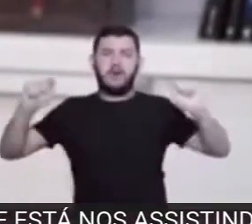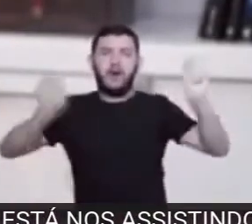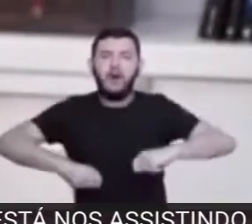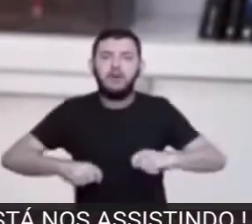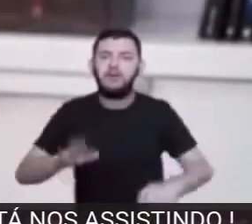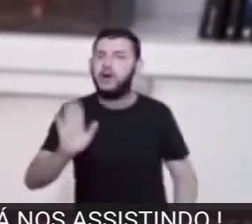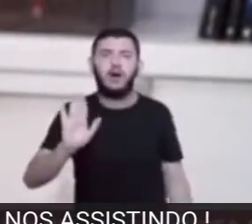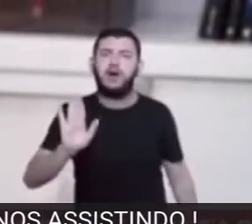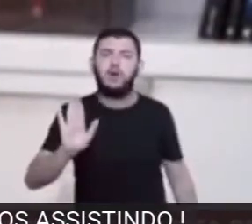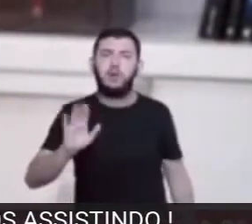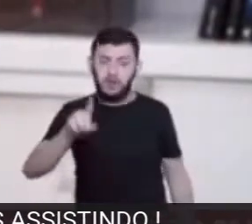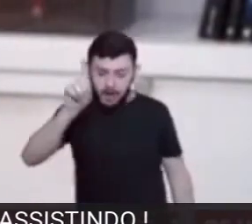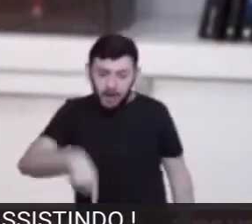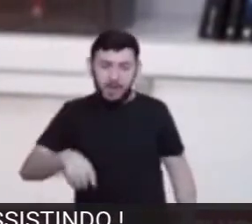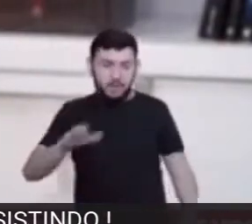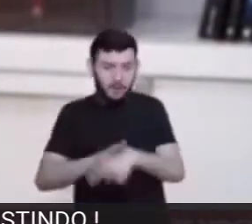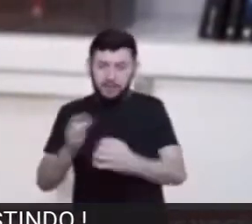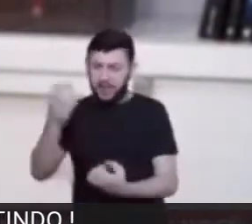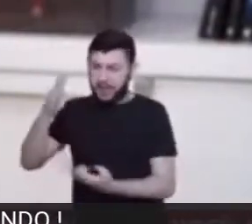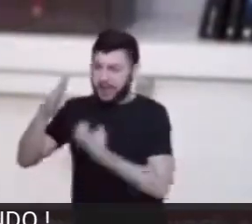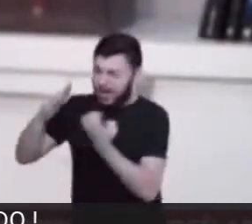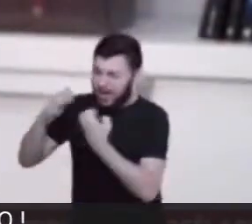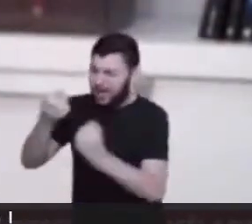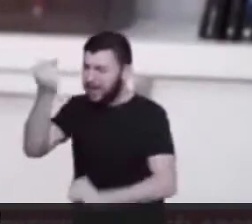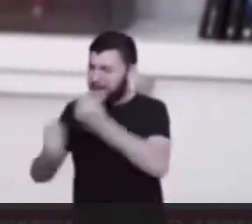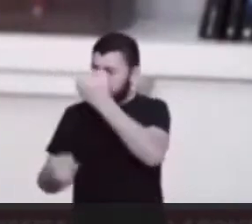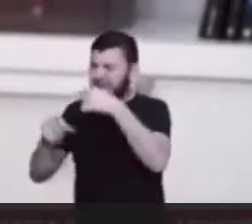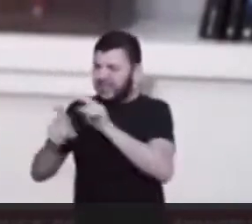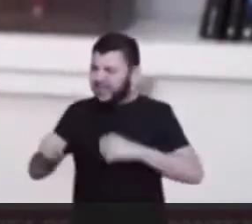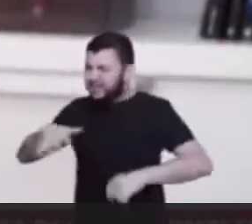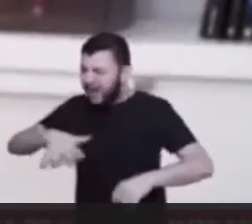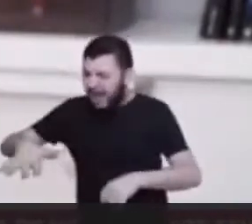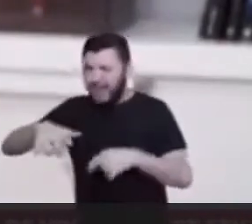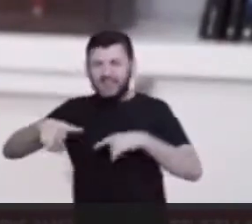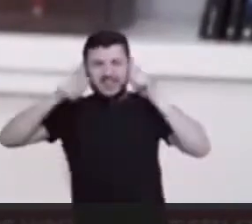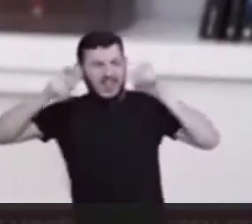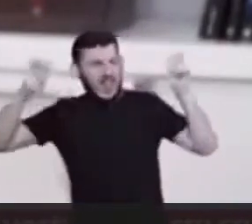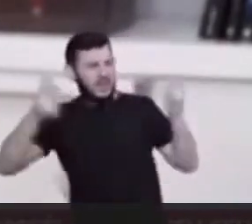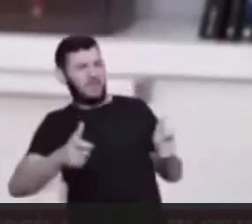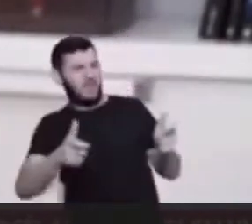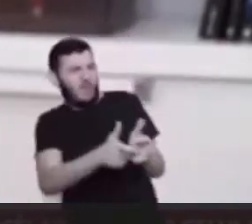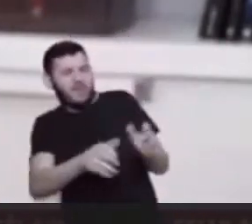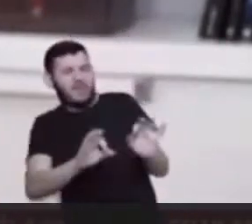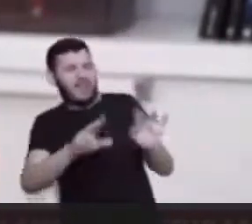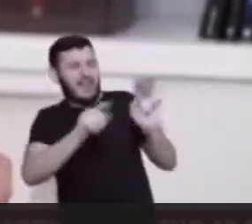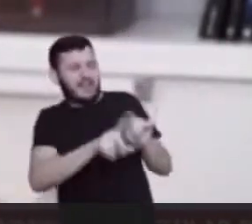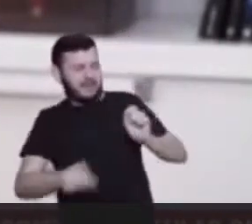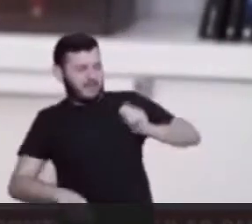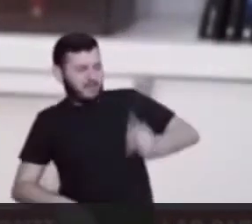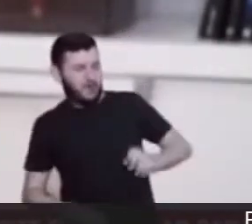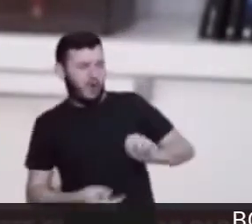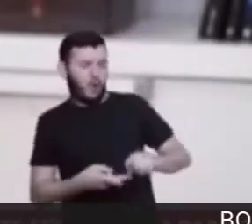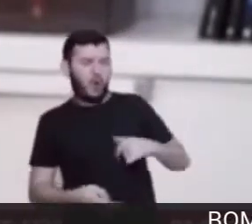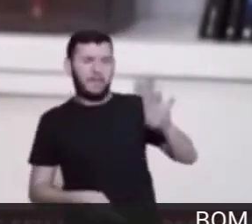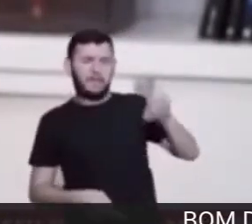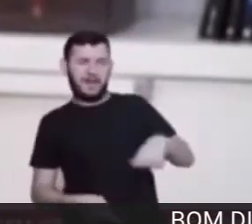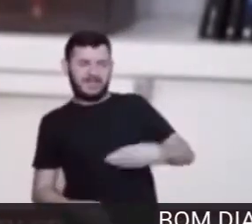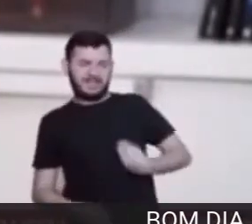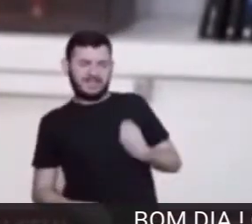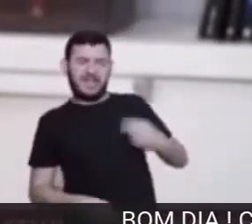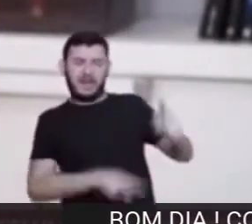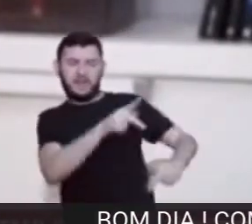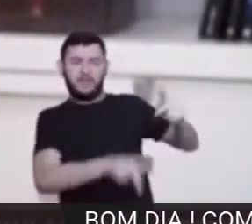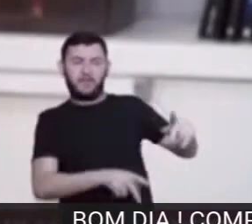o mercado não tinha interesse na aposentadoria e muito menos interesse no bem-estar do povo, o que, que o mercado queria? Gerenciar o dinheiro do